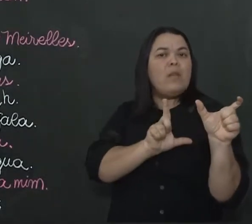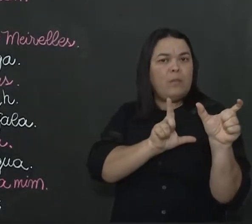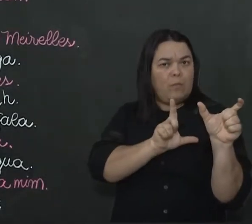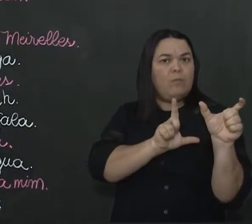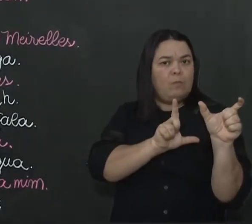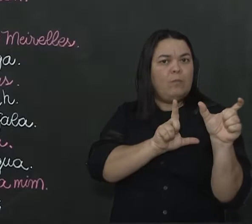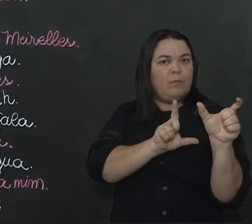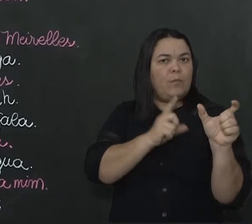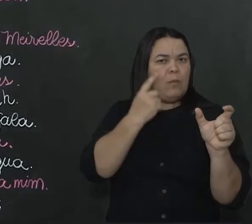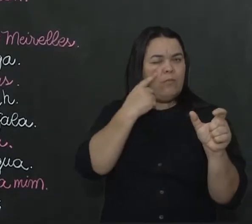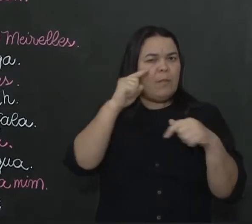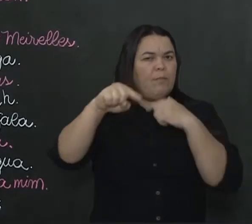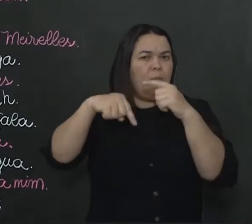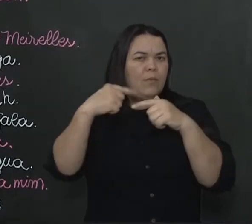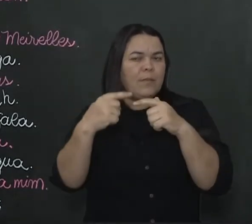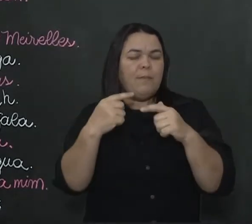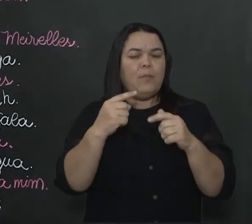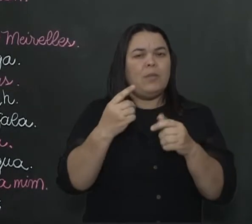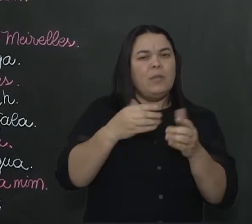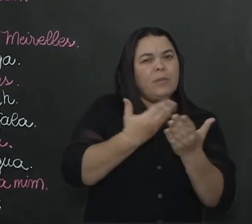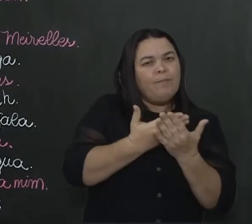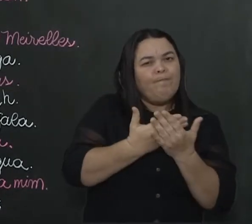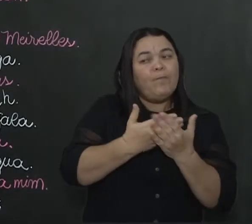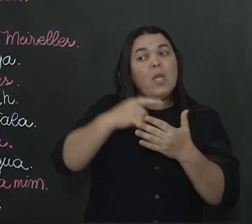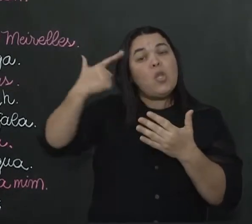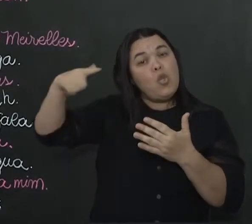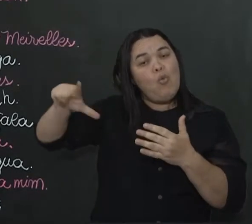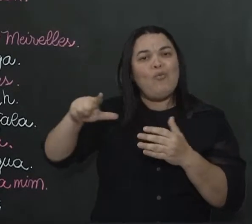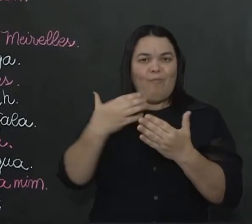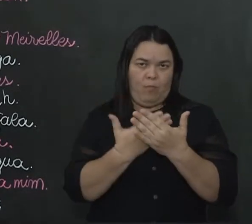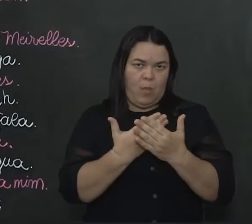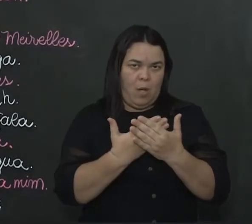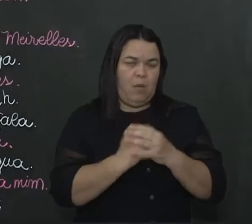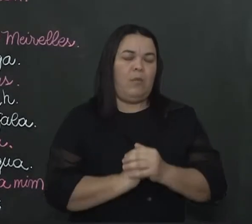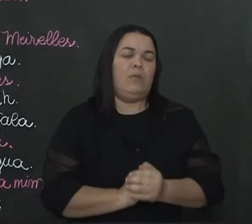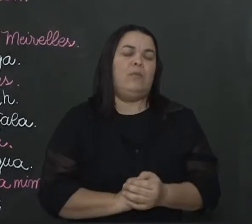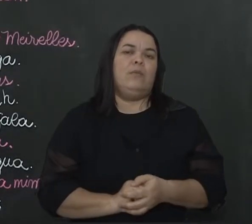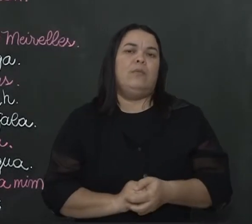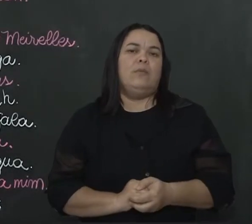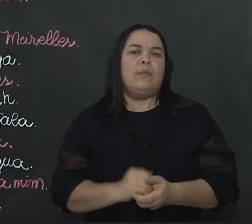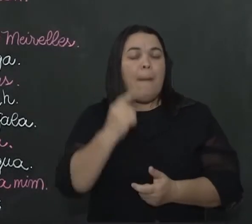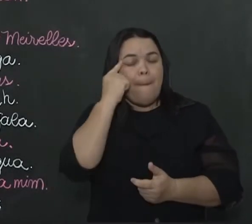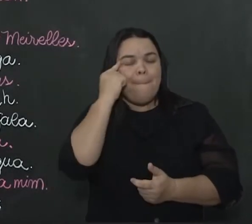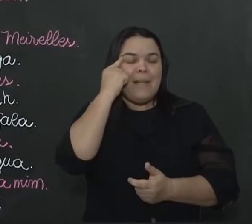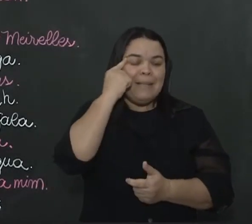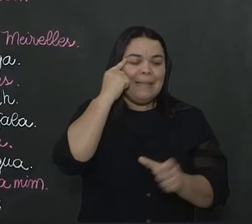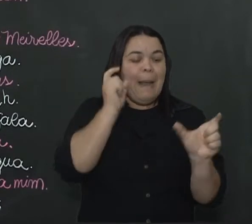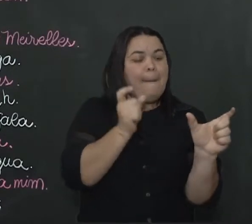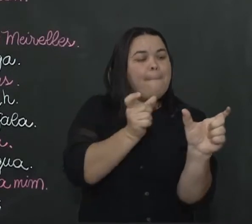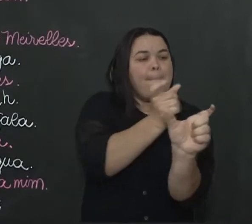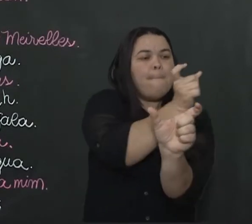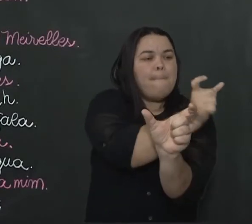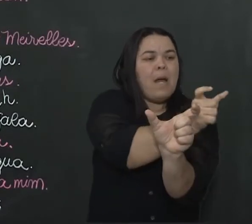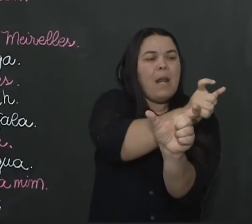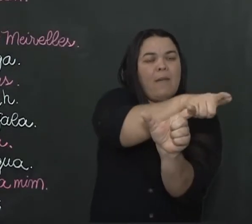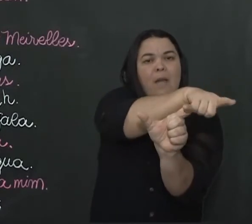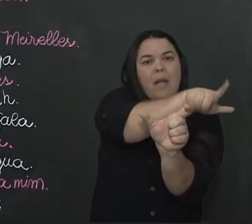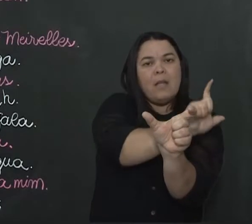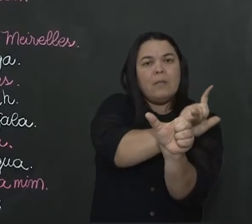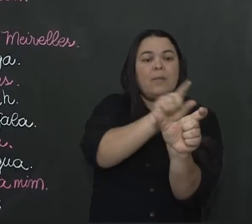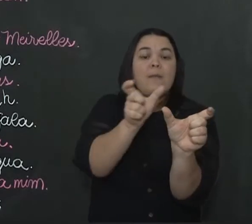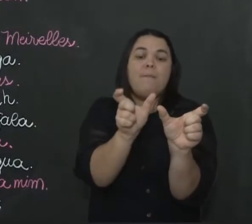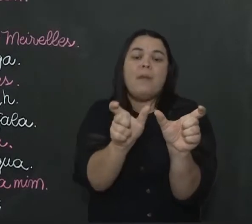pode encontrar mais informações na aula sobre regência verbal e regência nominal. É importante pensar nas palavras que vêm antes e nas palavras que vêm